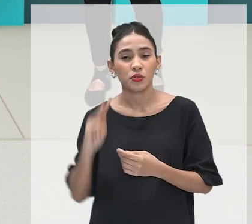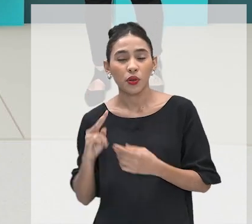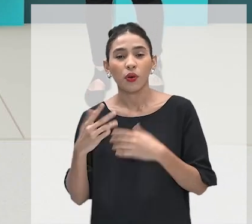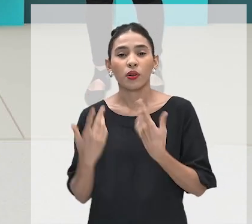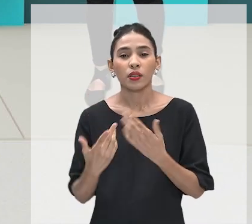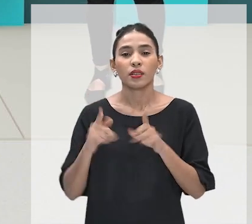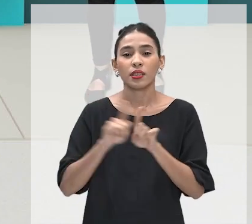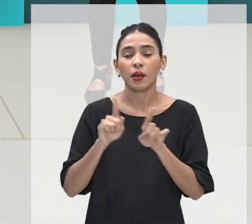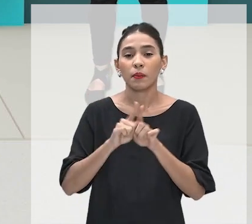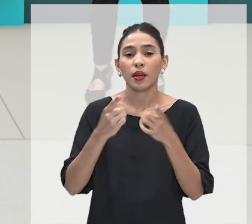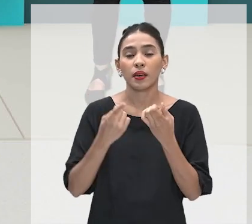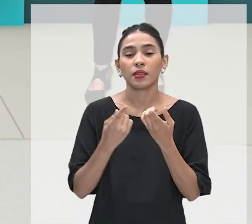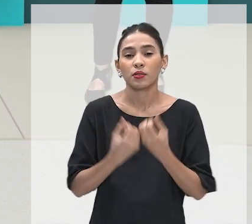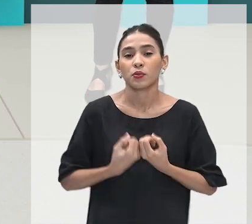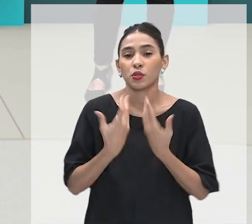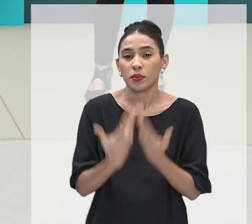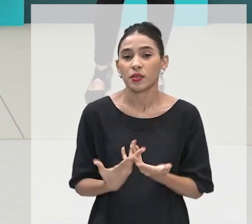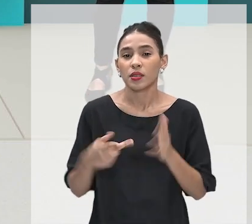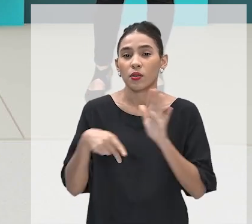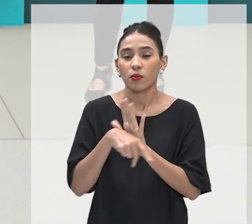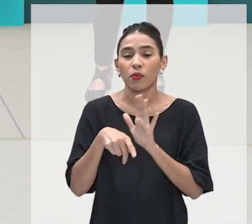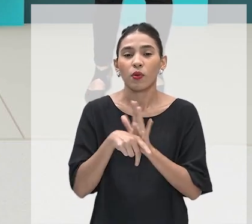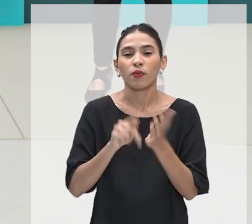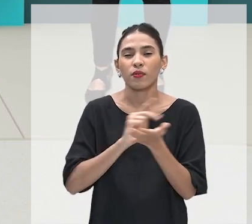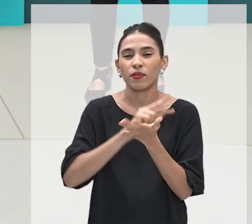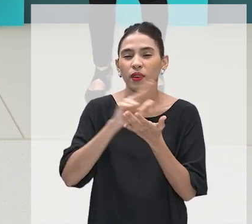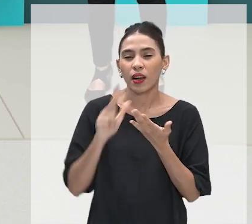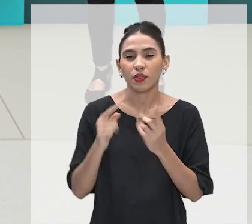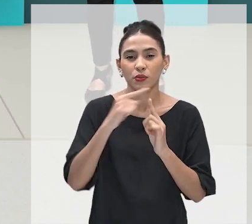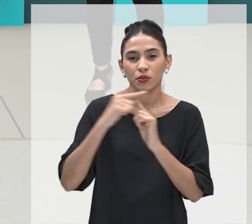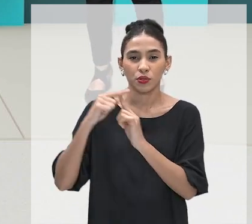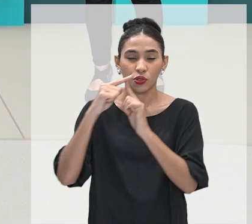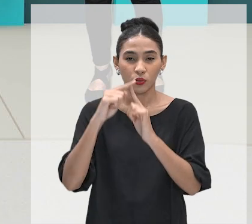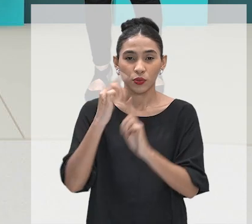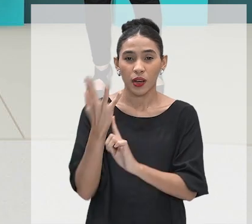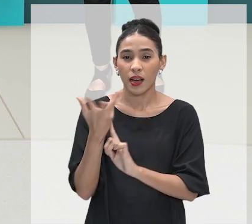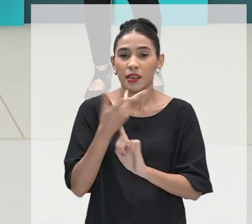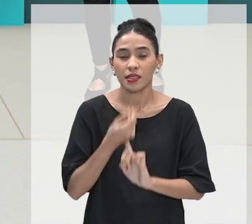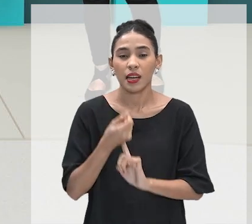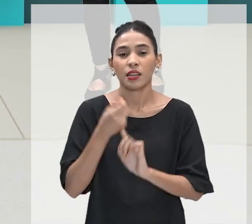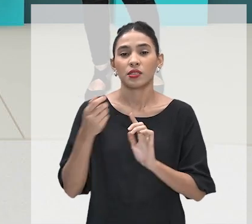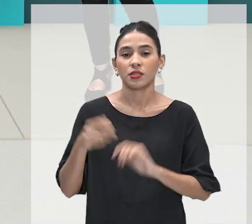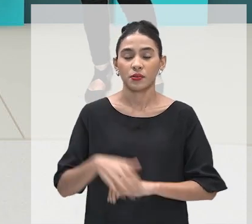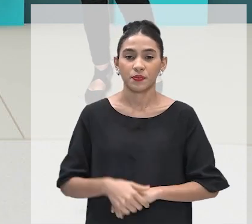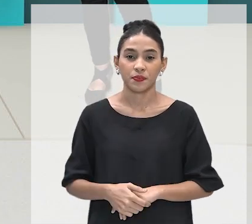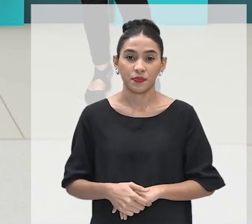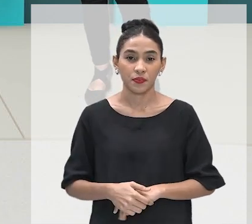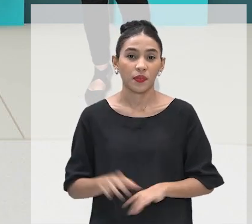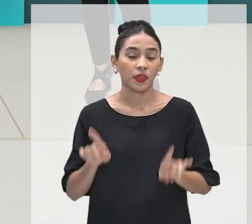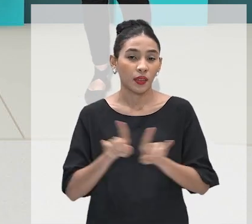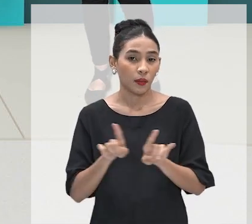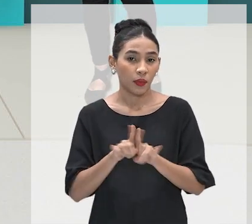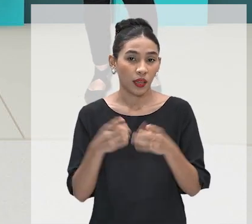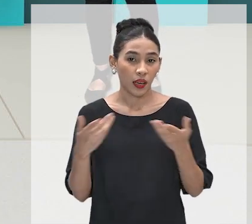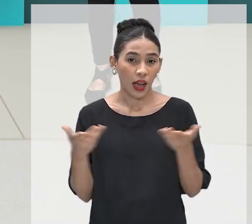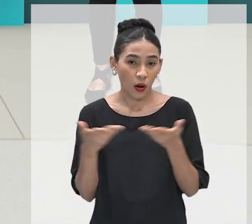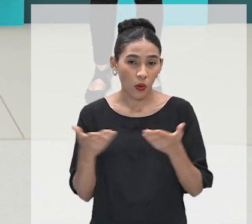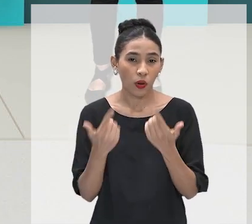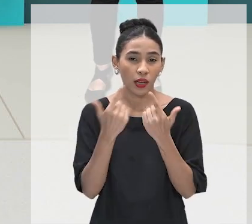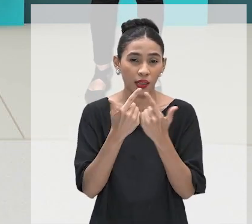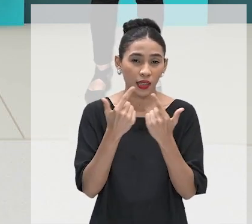o impressionismo e outros ismos, né, que são as artes de vanguardas. Falando sobre a questão do